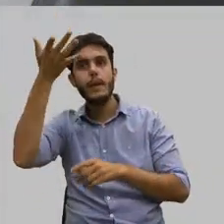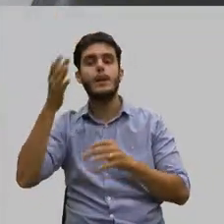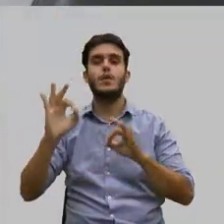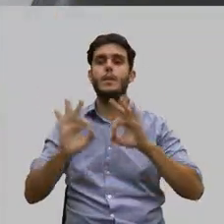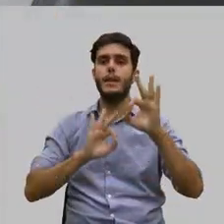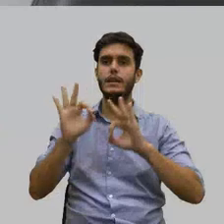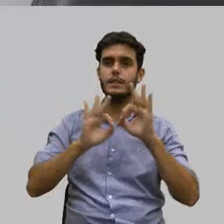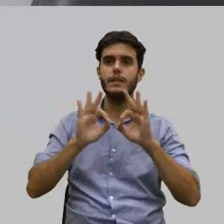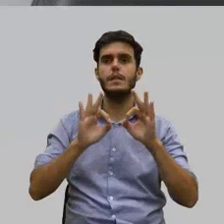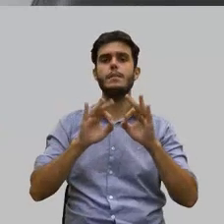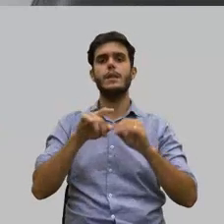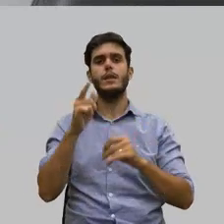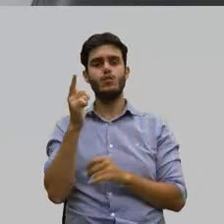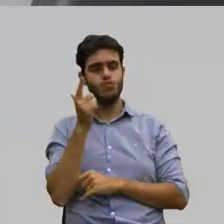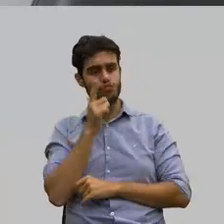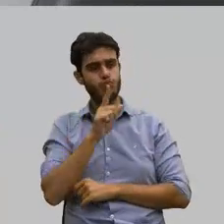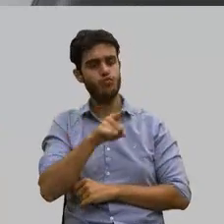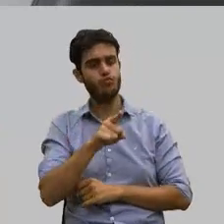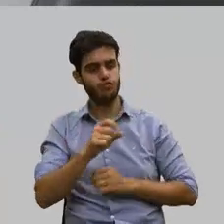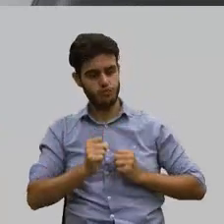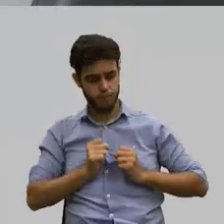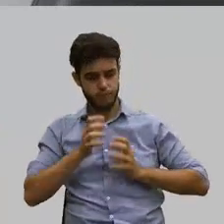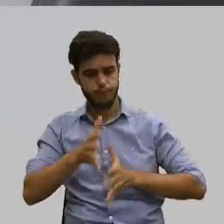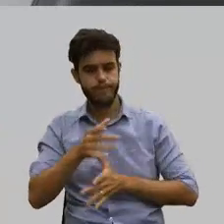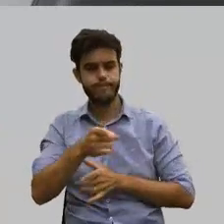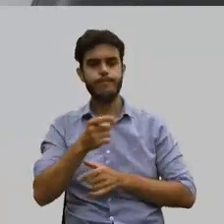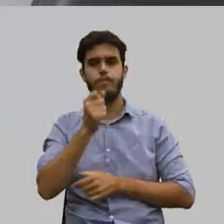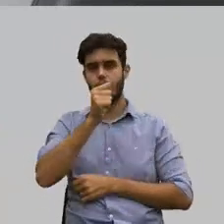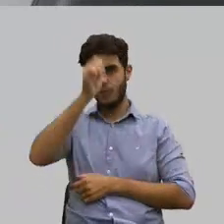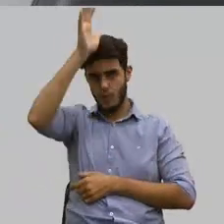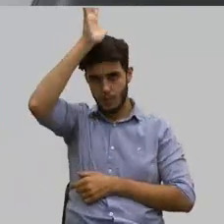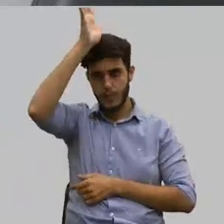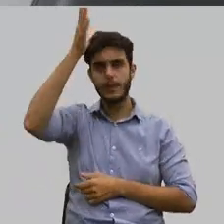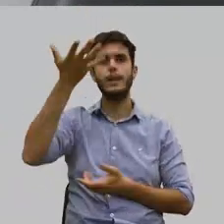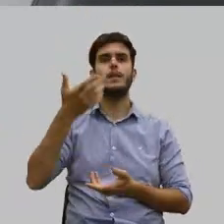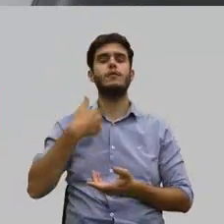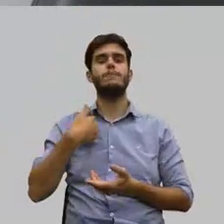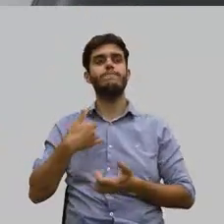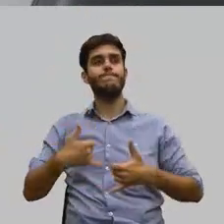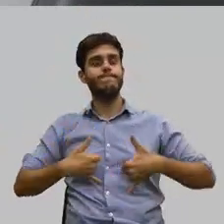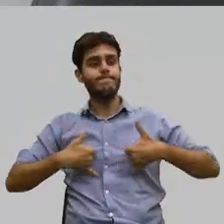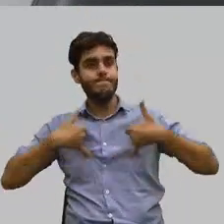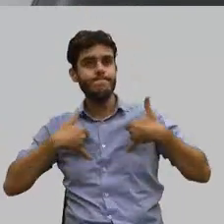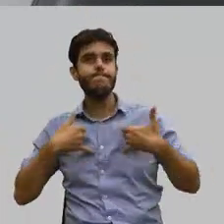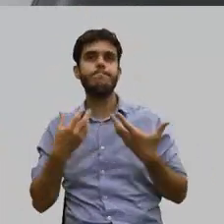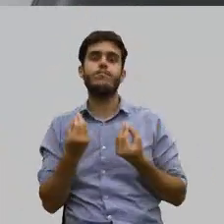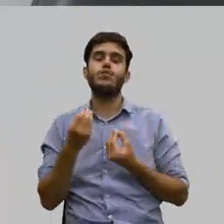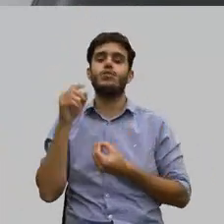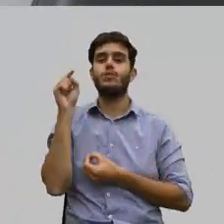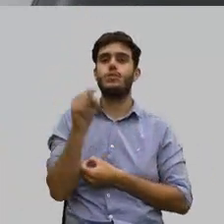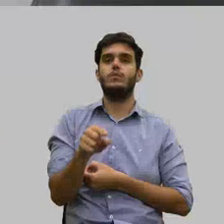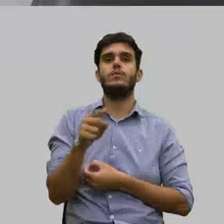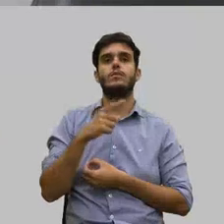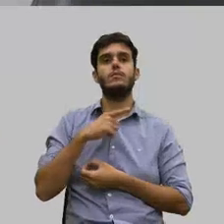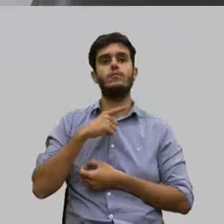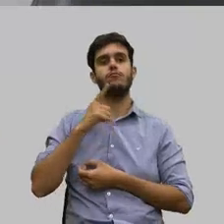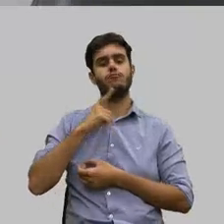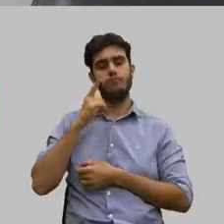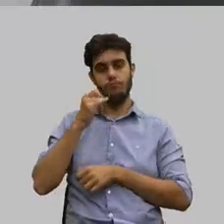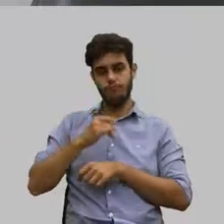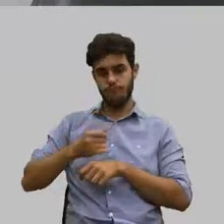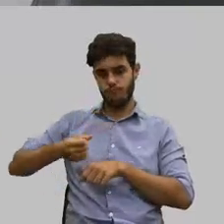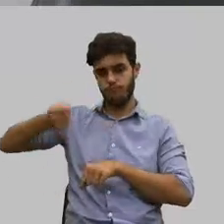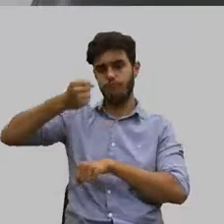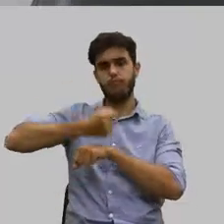da atuação do Corpo de Bombeiros e a gente fica muito orgulhoso de ter no comando da pasta alguém tão capacitado